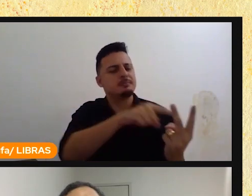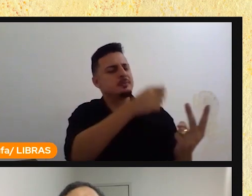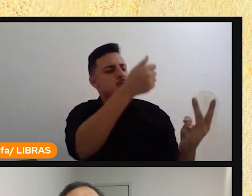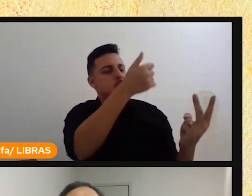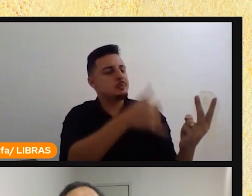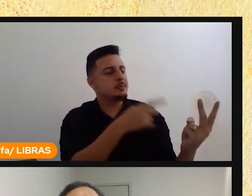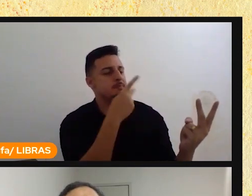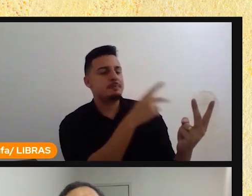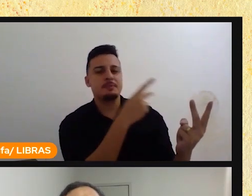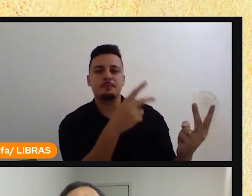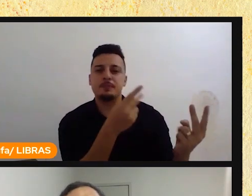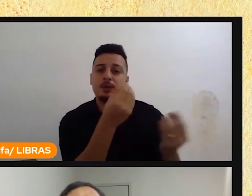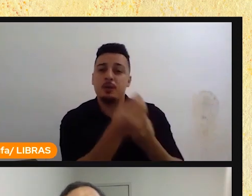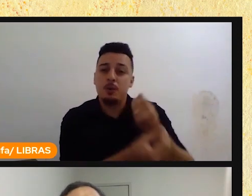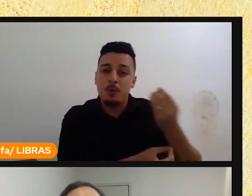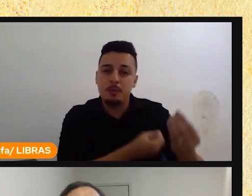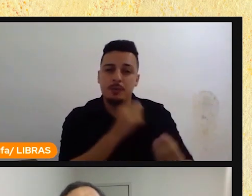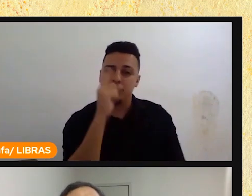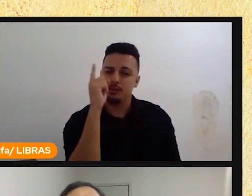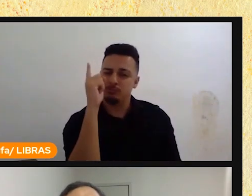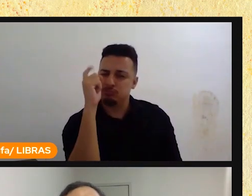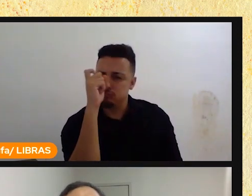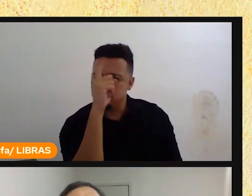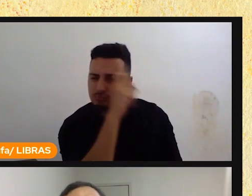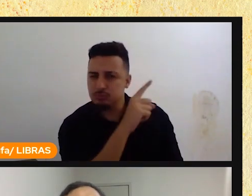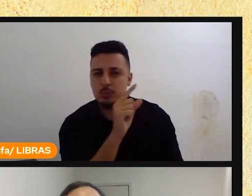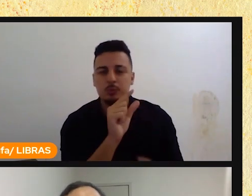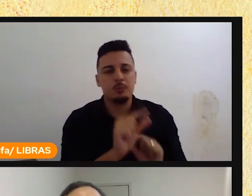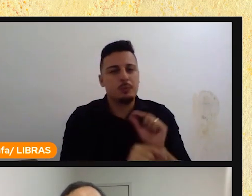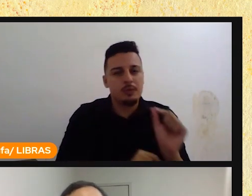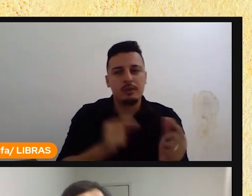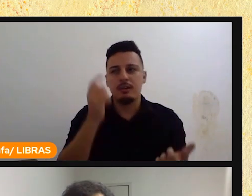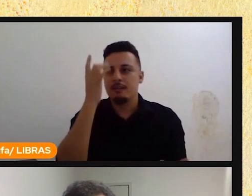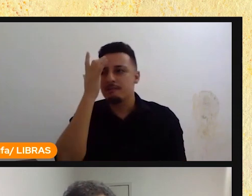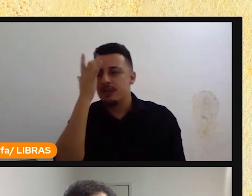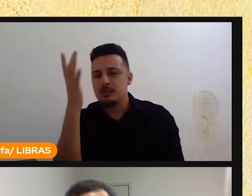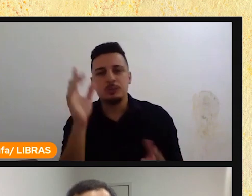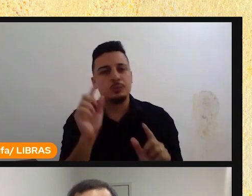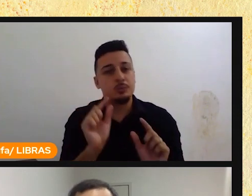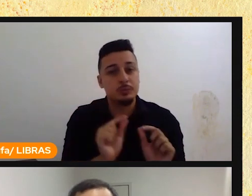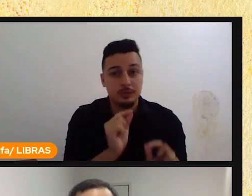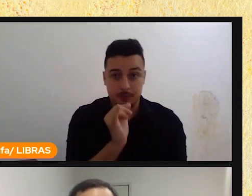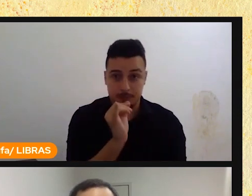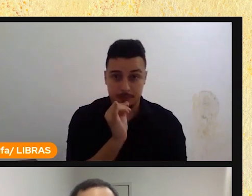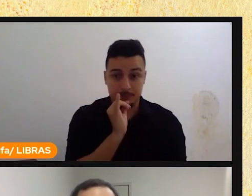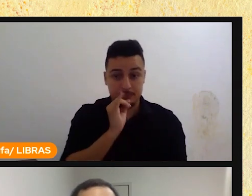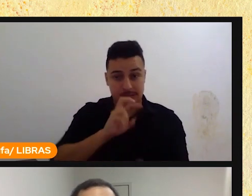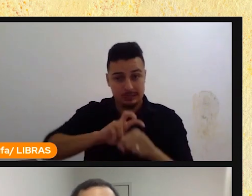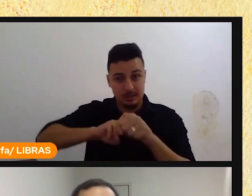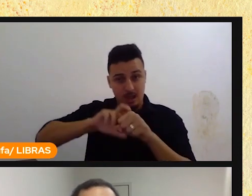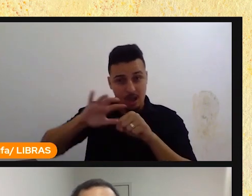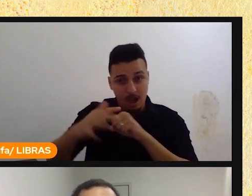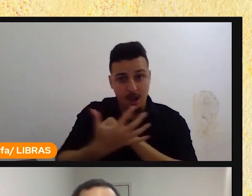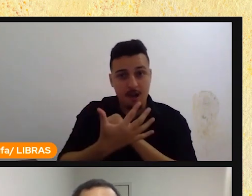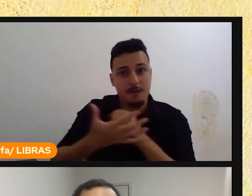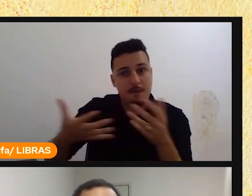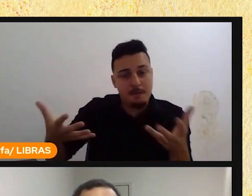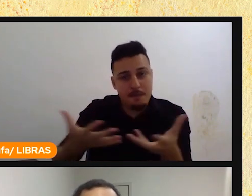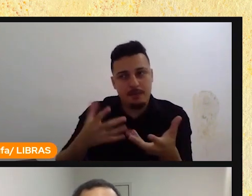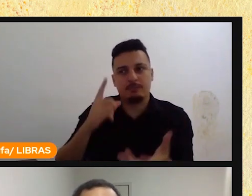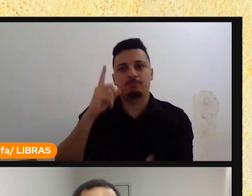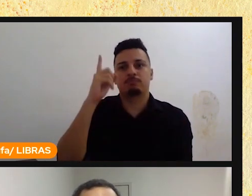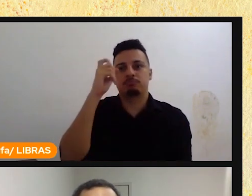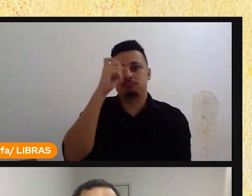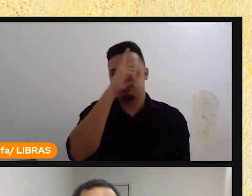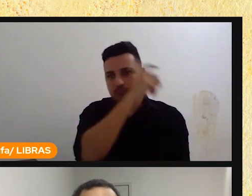esse processo, quais são as dificuldades, quais são as facilidades, como é que, por exemplo, a pandemia afetou isso. A gente sabe que